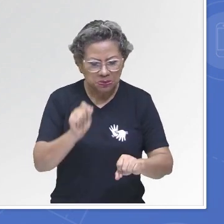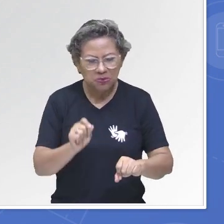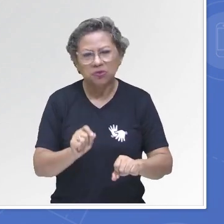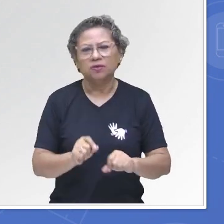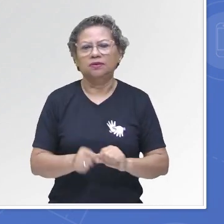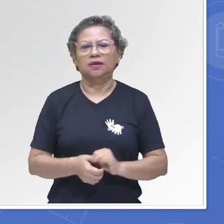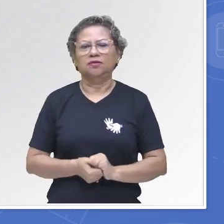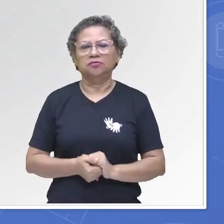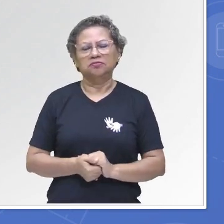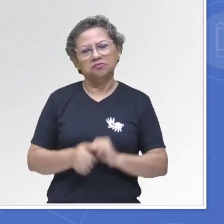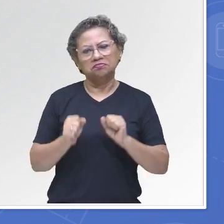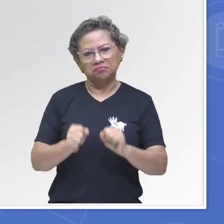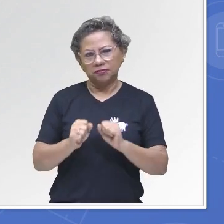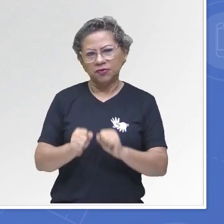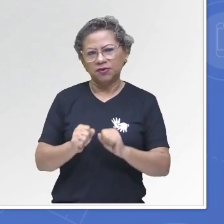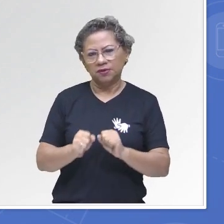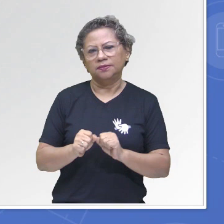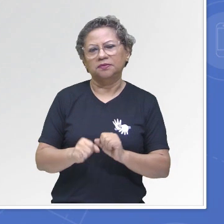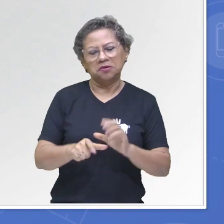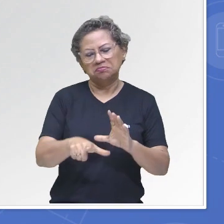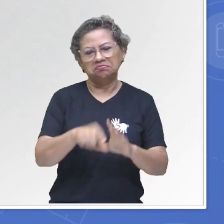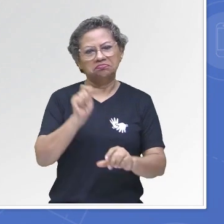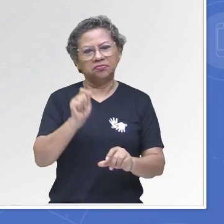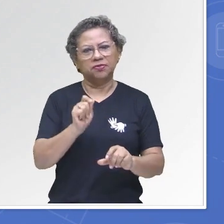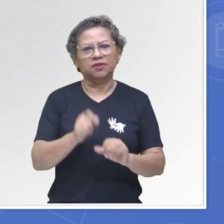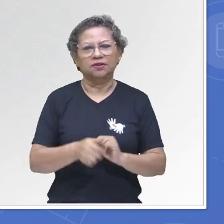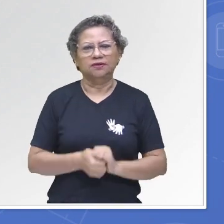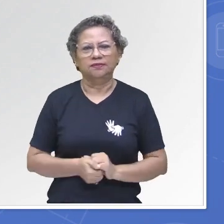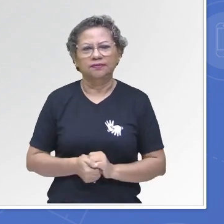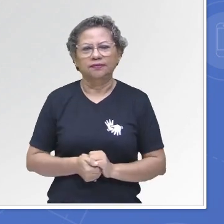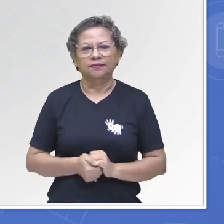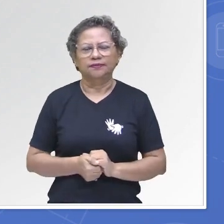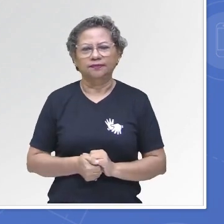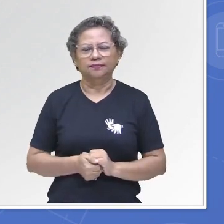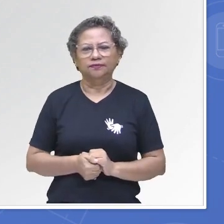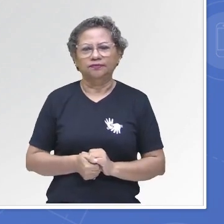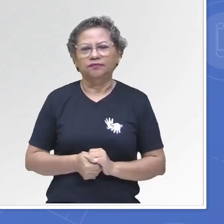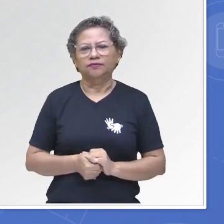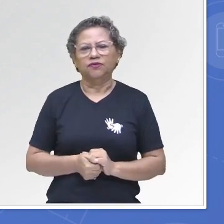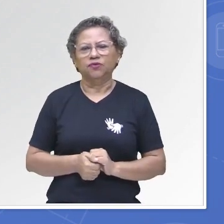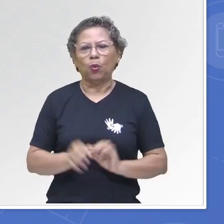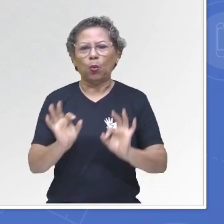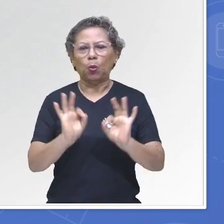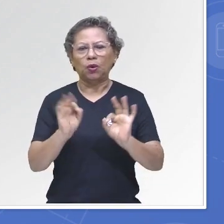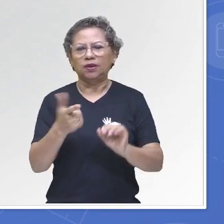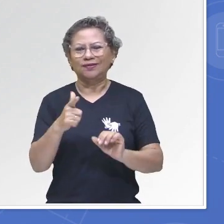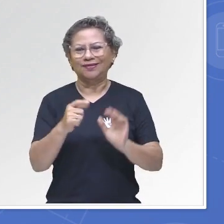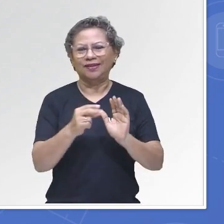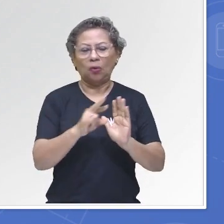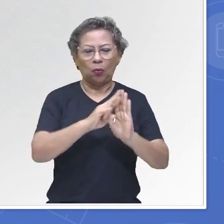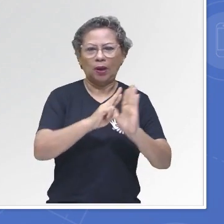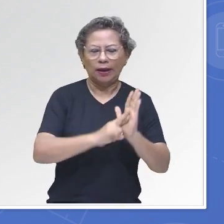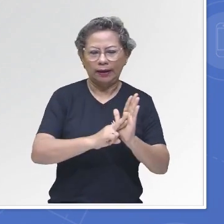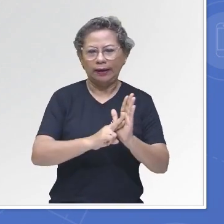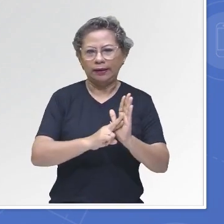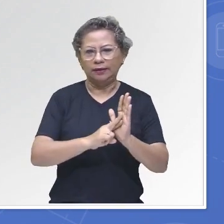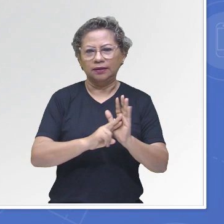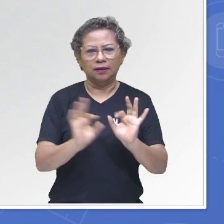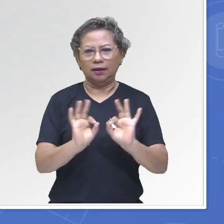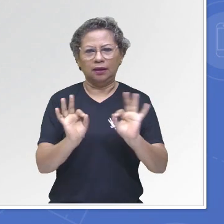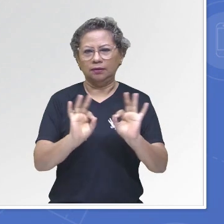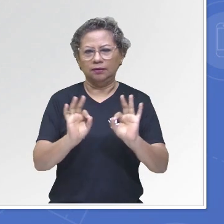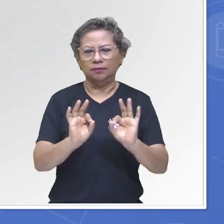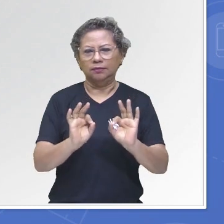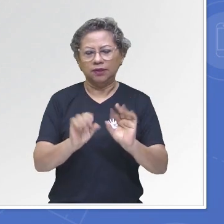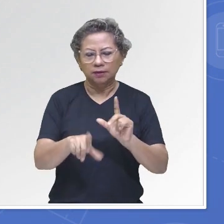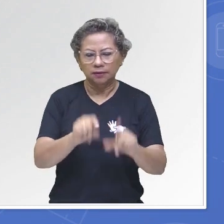vai sortear alguém, então é uma aleatória simples. É a primeira situação, talvez seja aí a